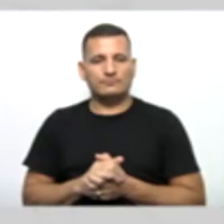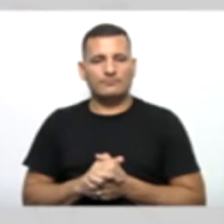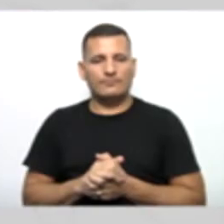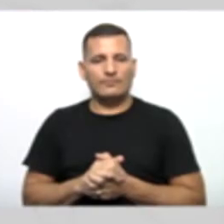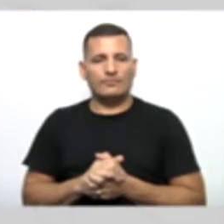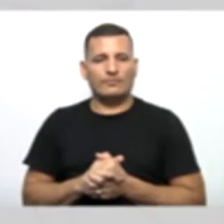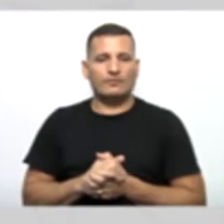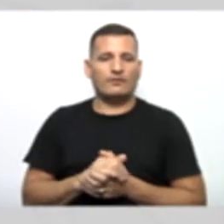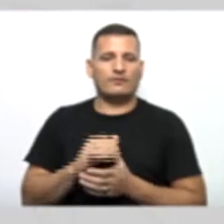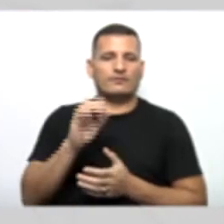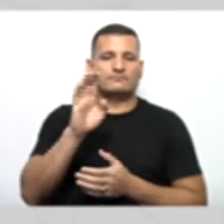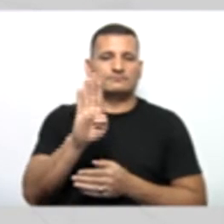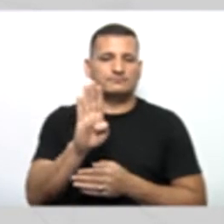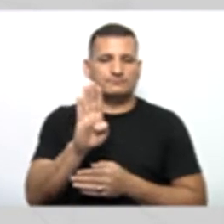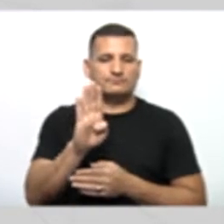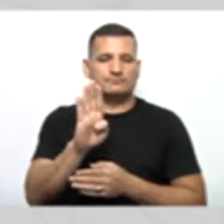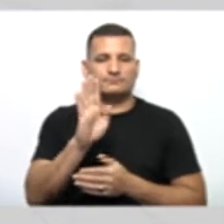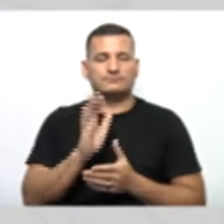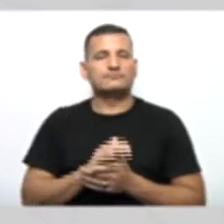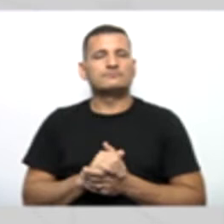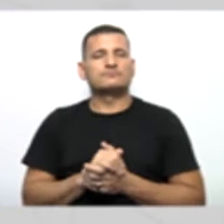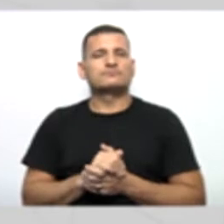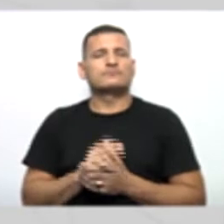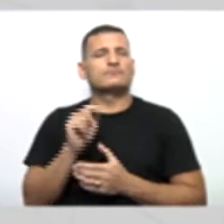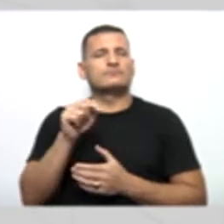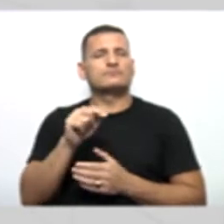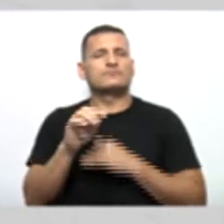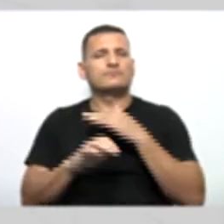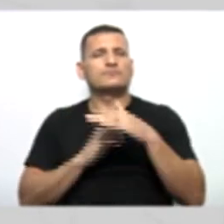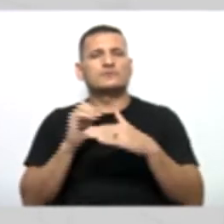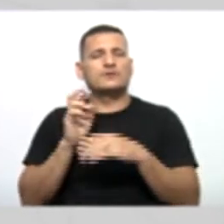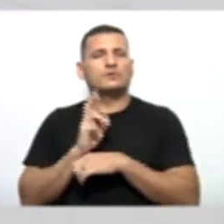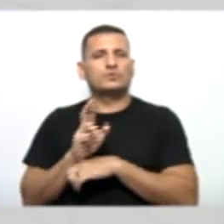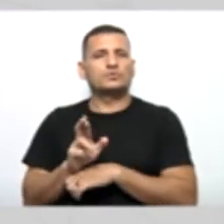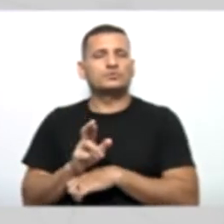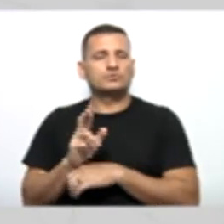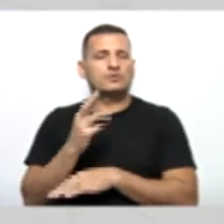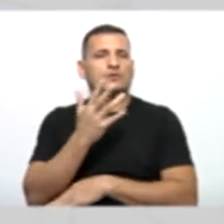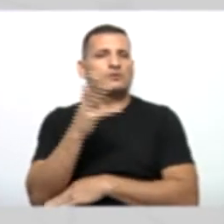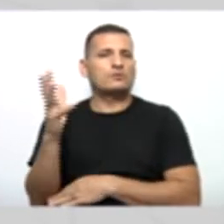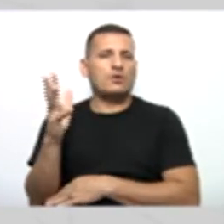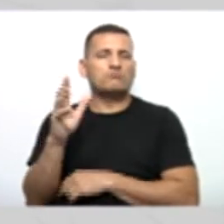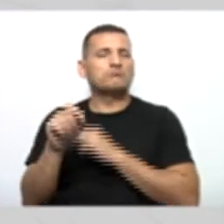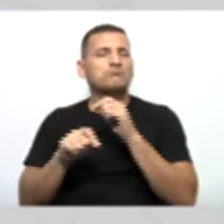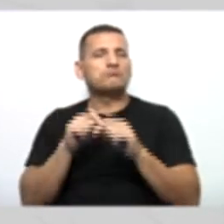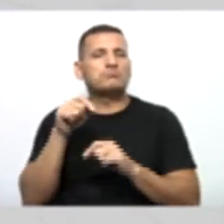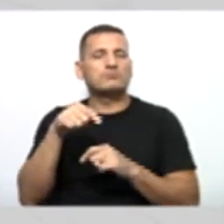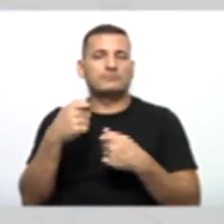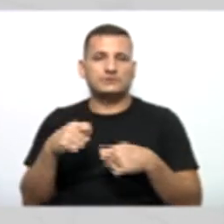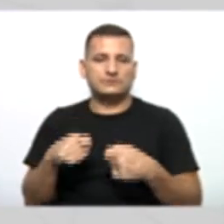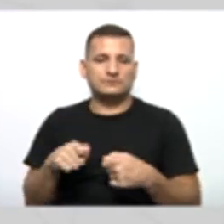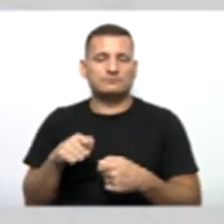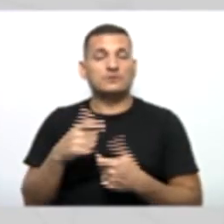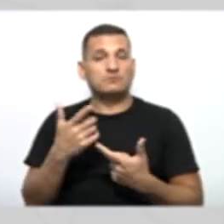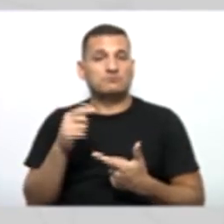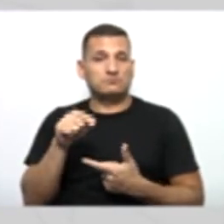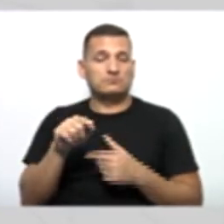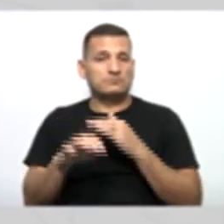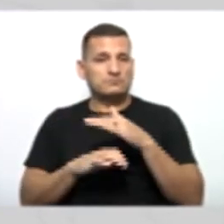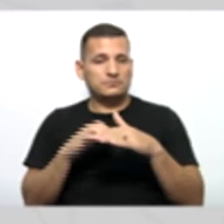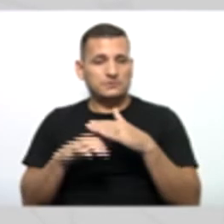Alternativa B. Quais recursos naturais essa empresa demanda? Bom, essa empresa necessita de vários recursos.